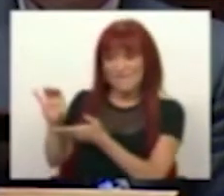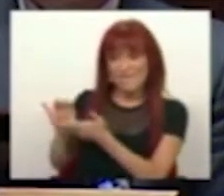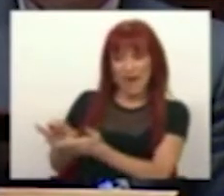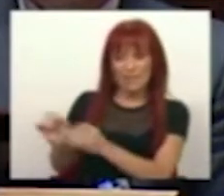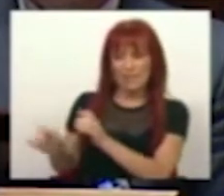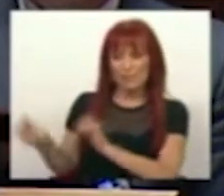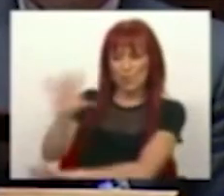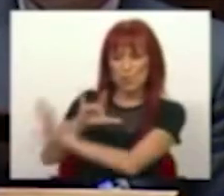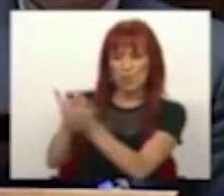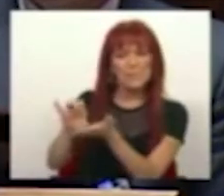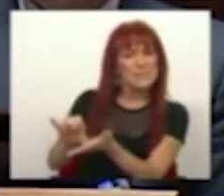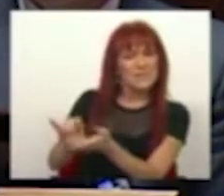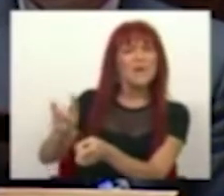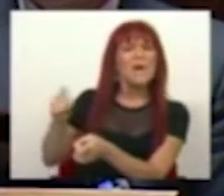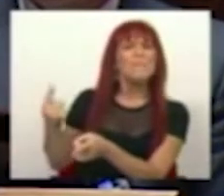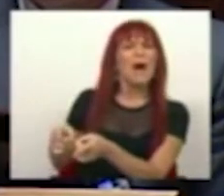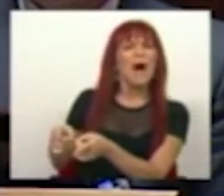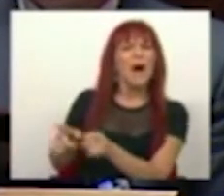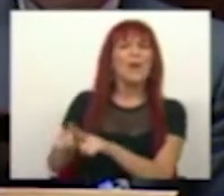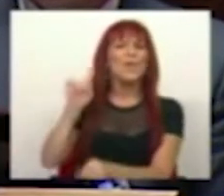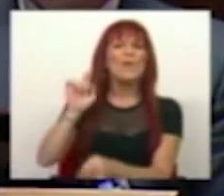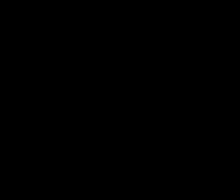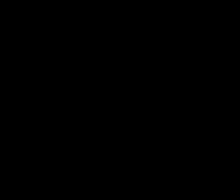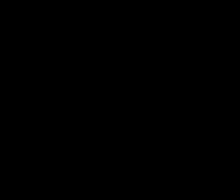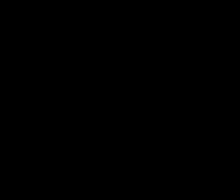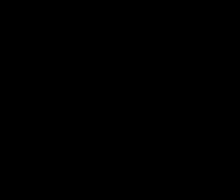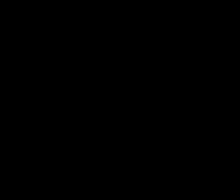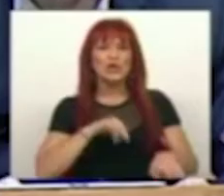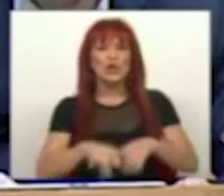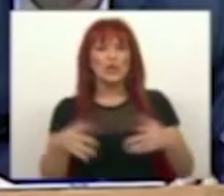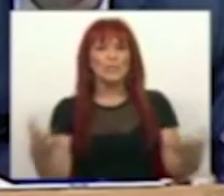fundos comunitários e, se sim, qual é o valor dessa verba?